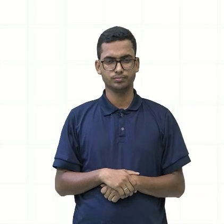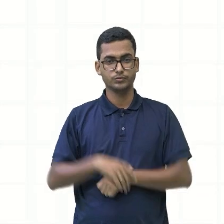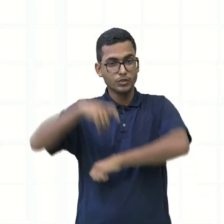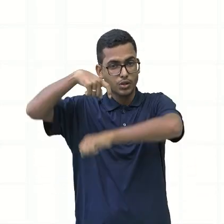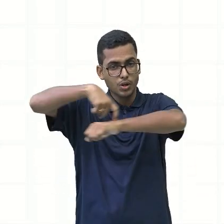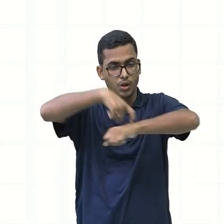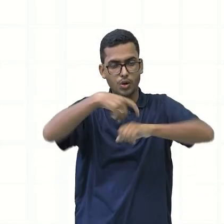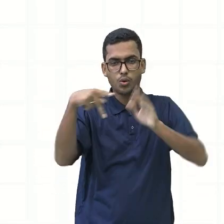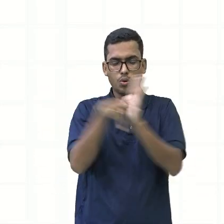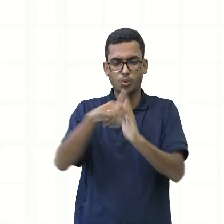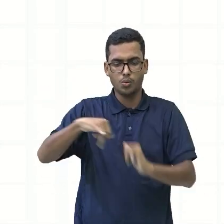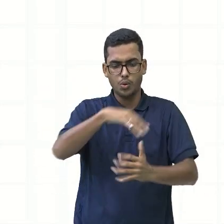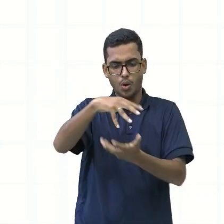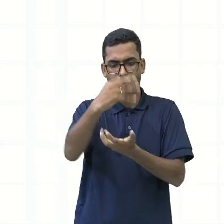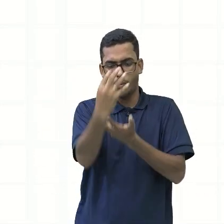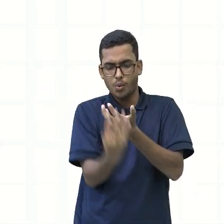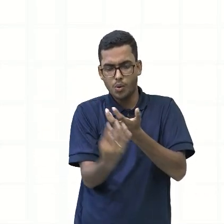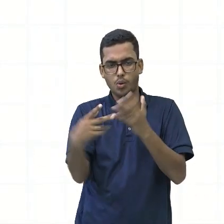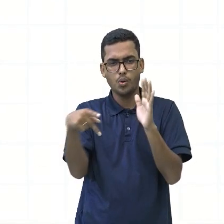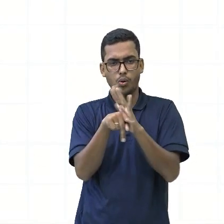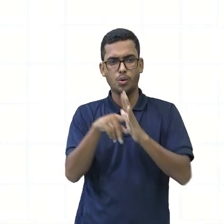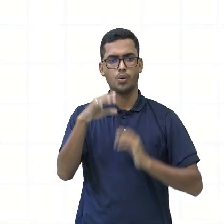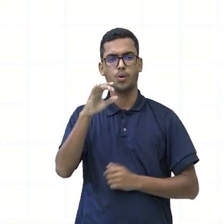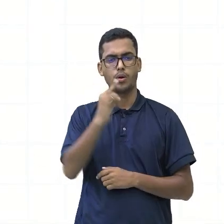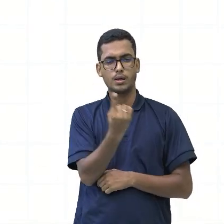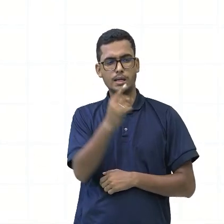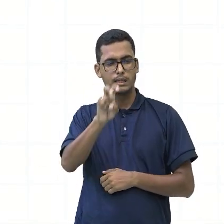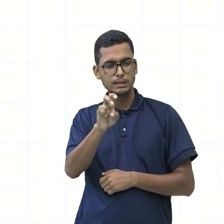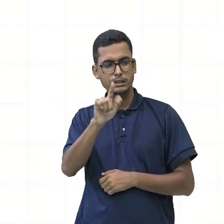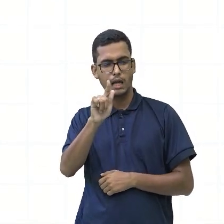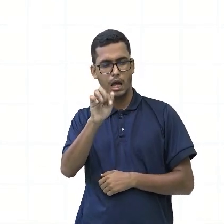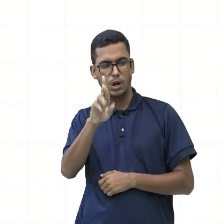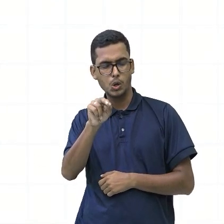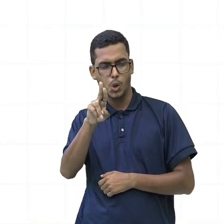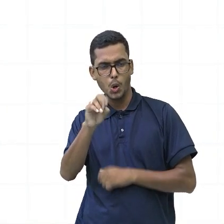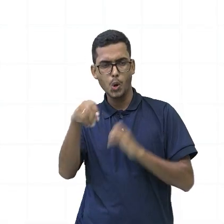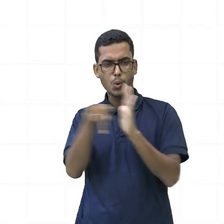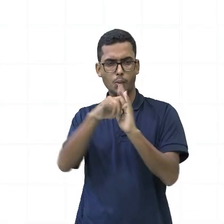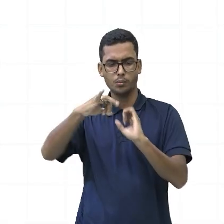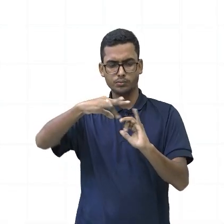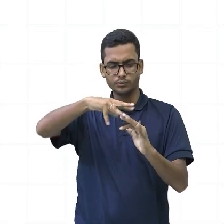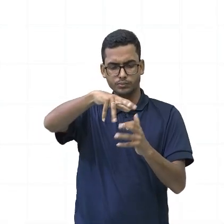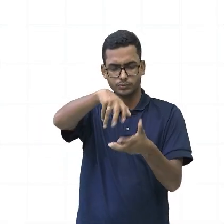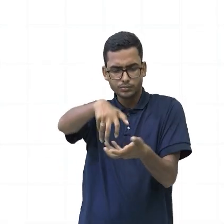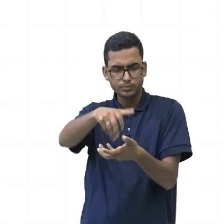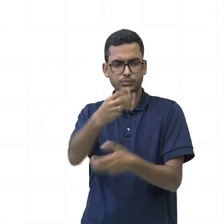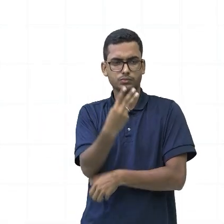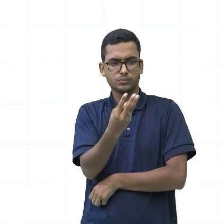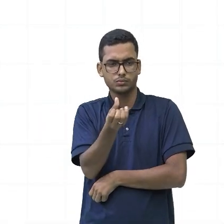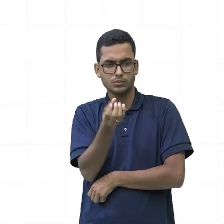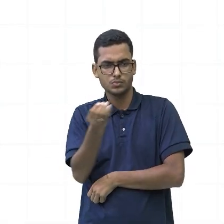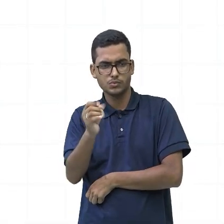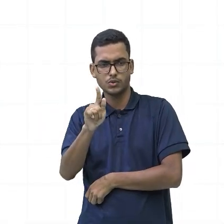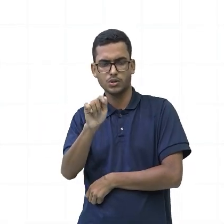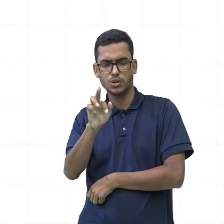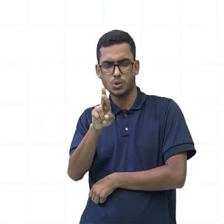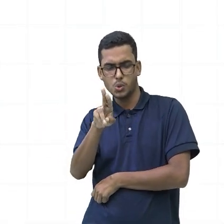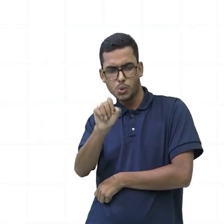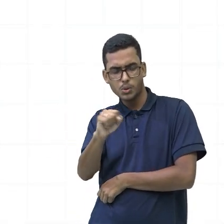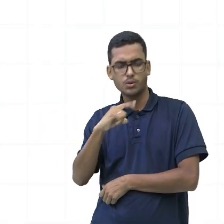a 15 graus da circunferência do planeta, completando os 360 graus, considerando